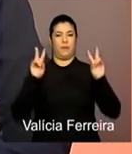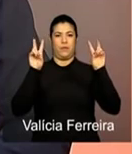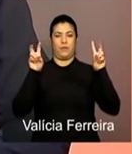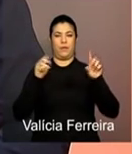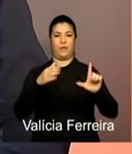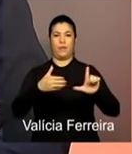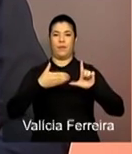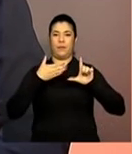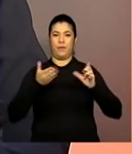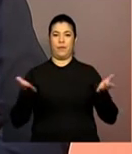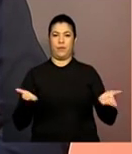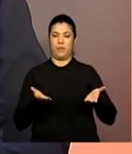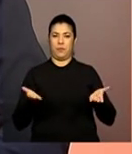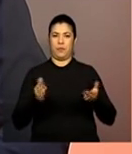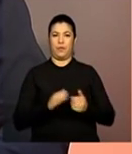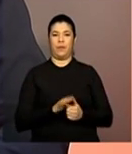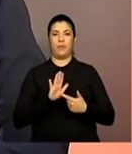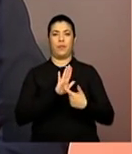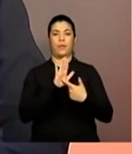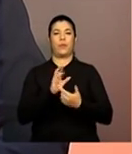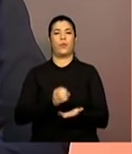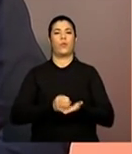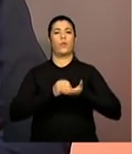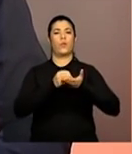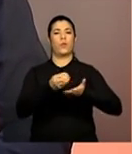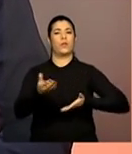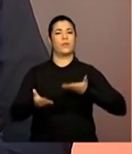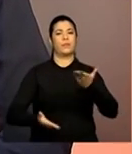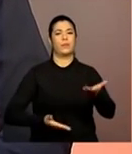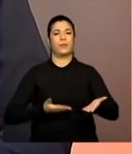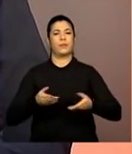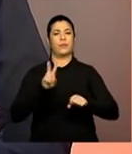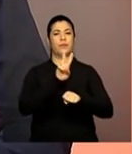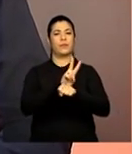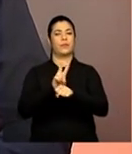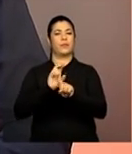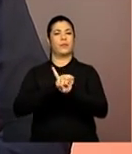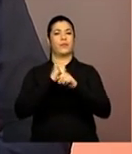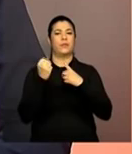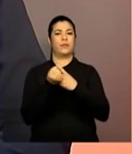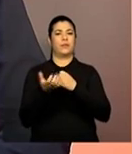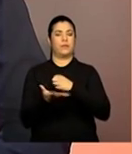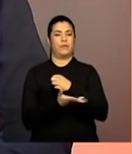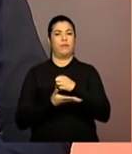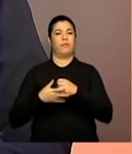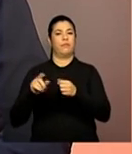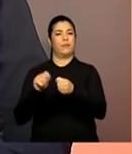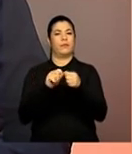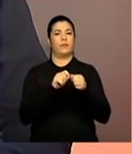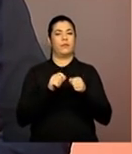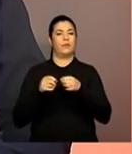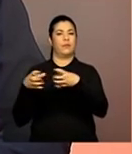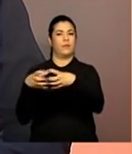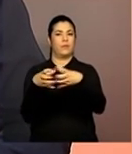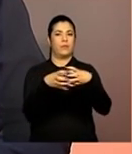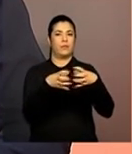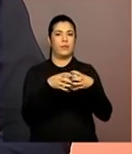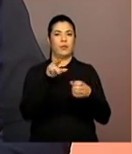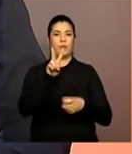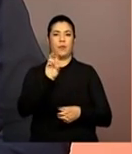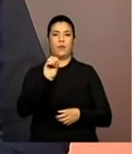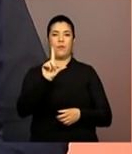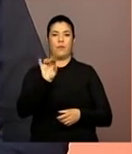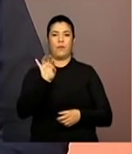de nossa teleconferência de hoje é a oferta dos serviços de proteção social básica executados por equipes